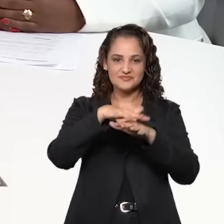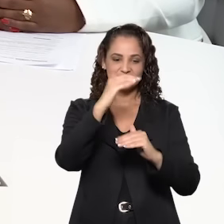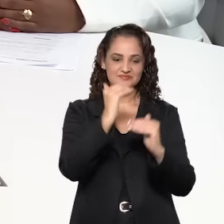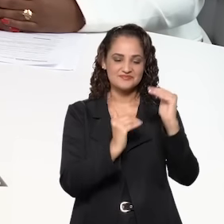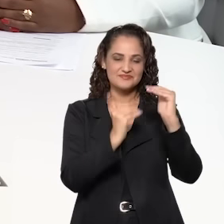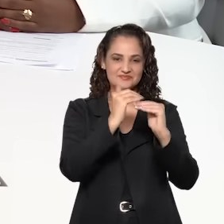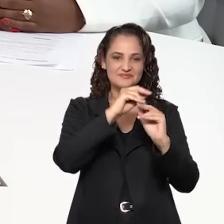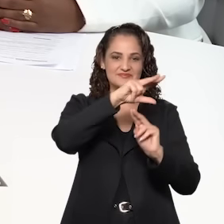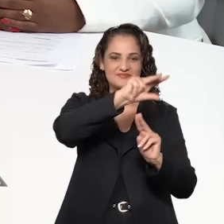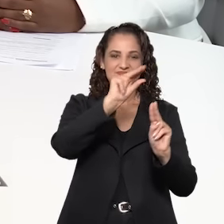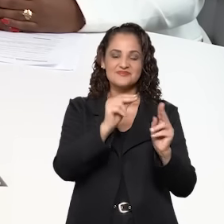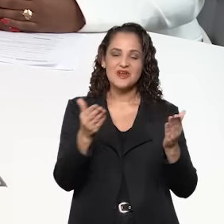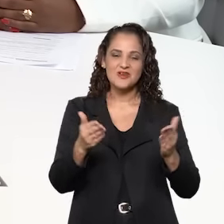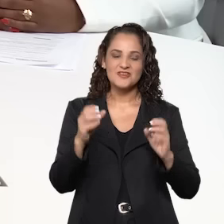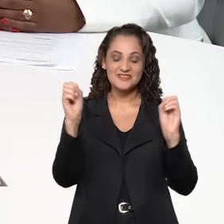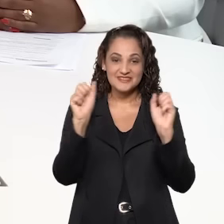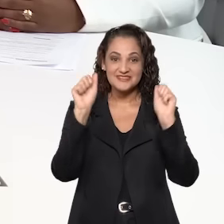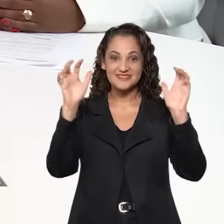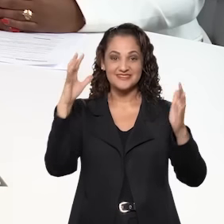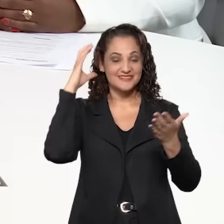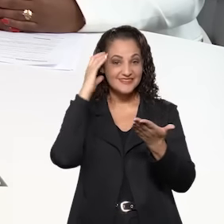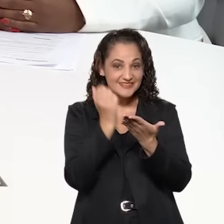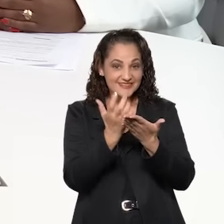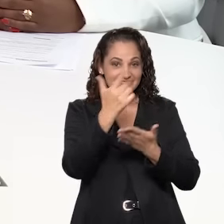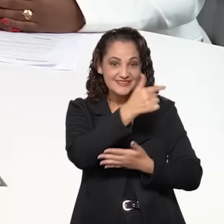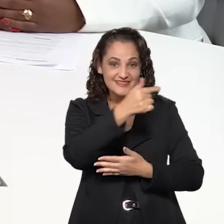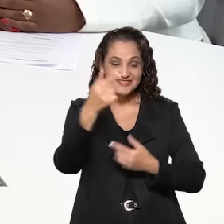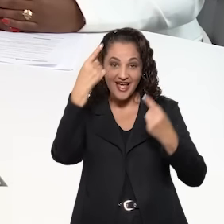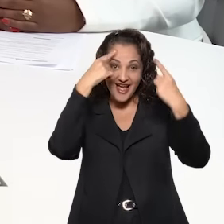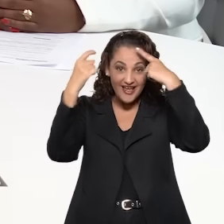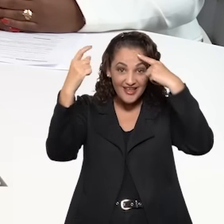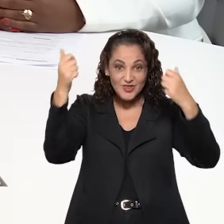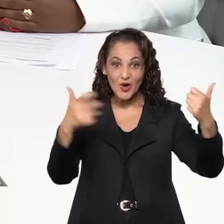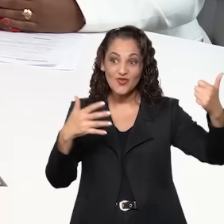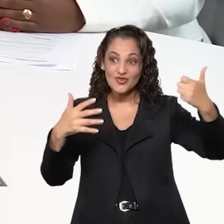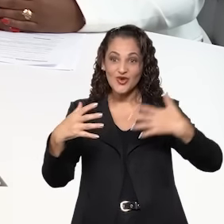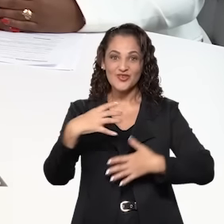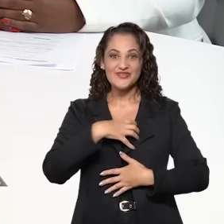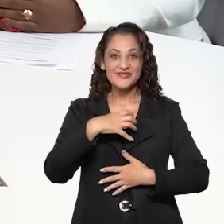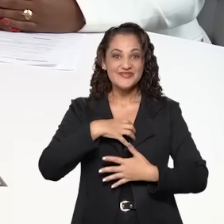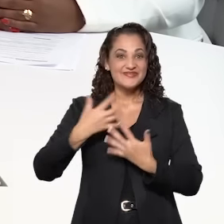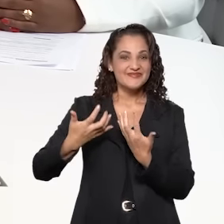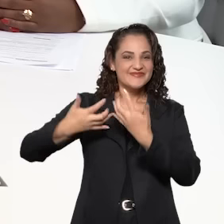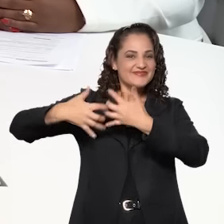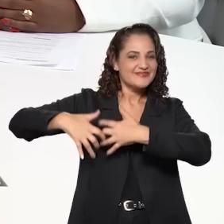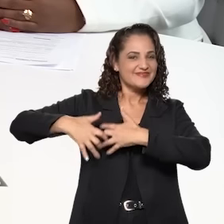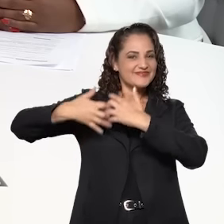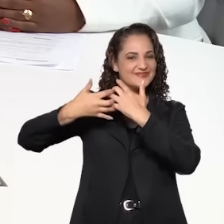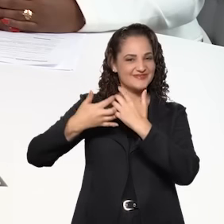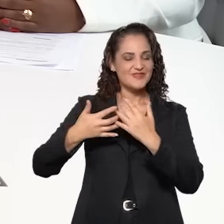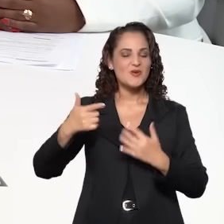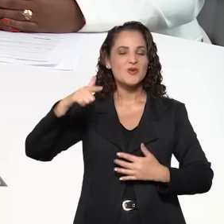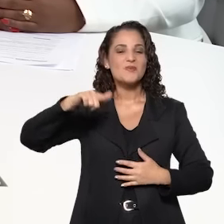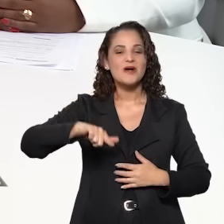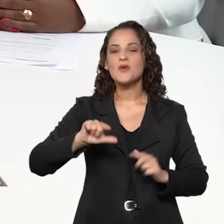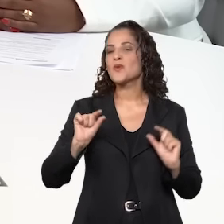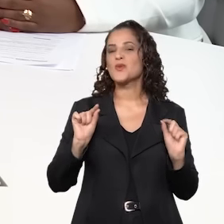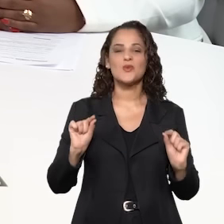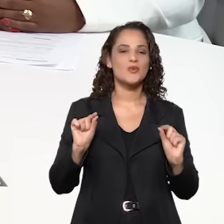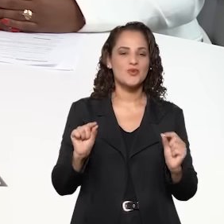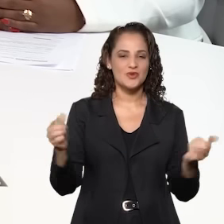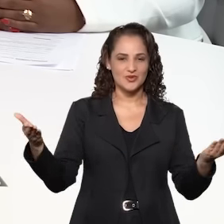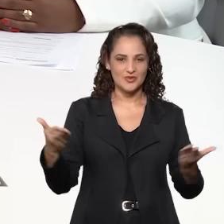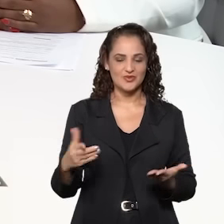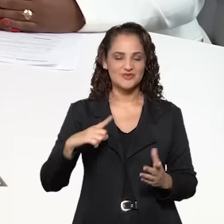Bradesco e esse é o insights seu podcast semanal com ideias que provocam um novo jeito de pensar mas hoje nós vamos